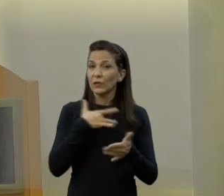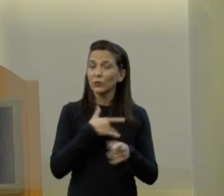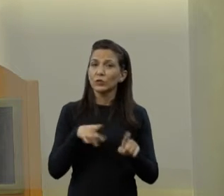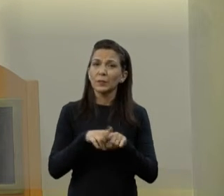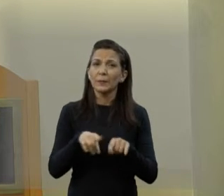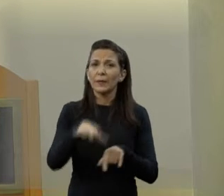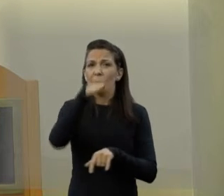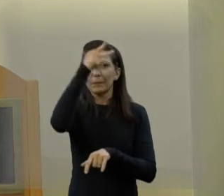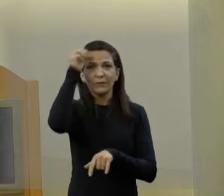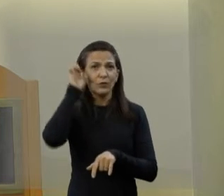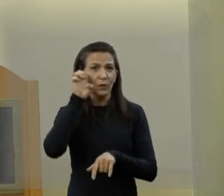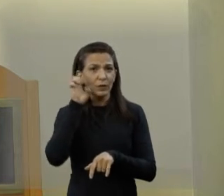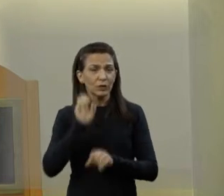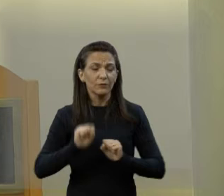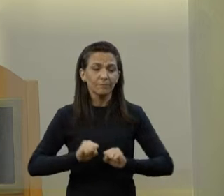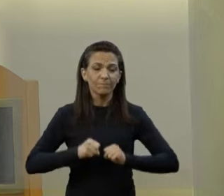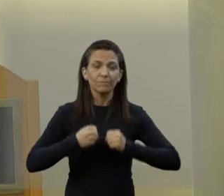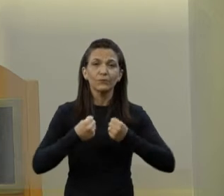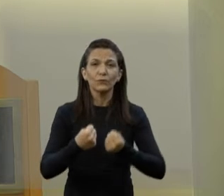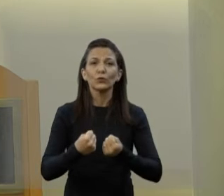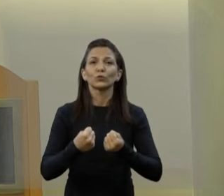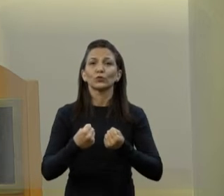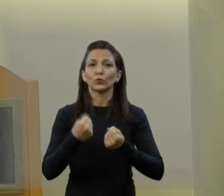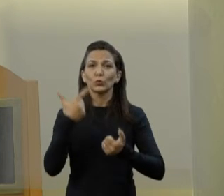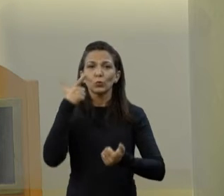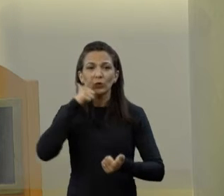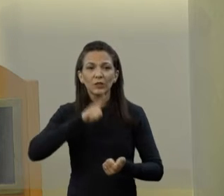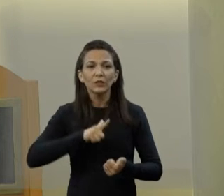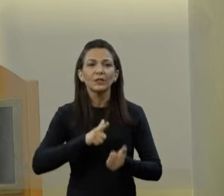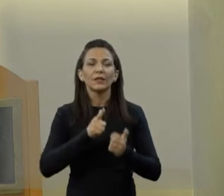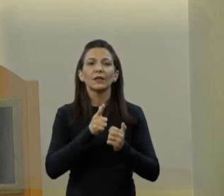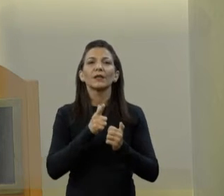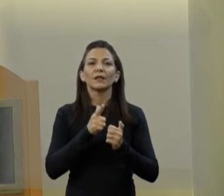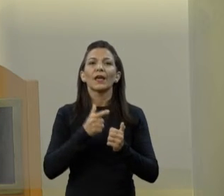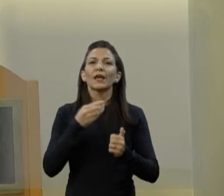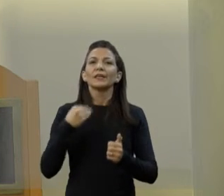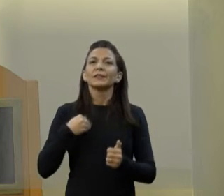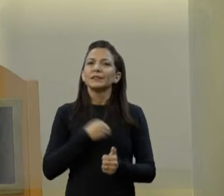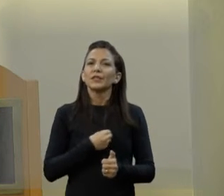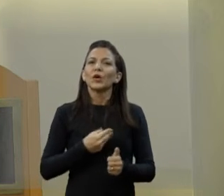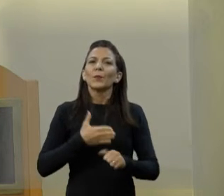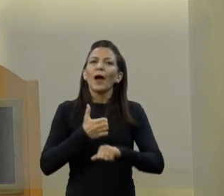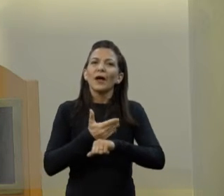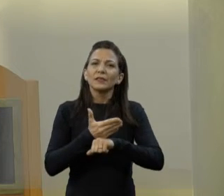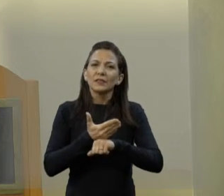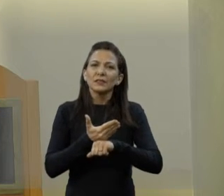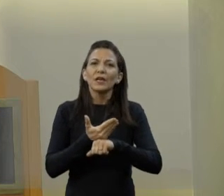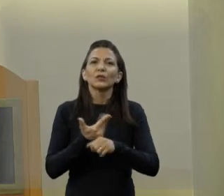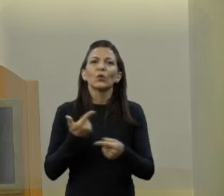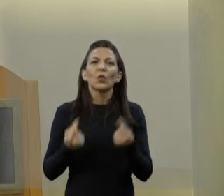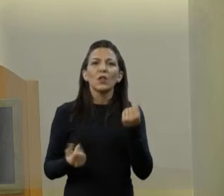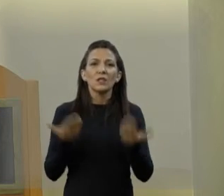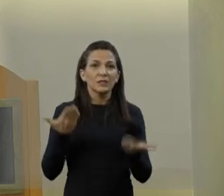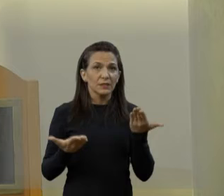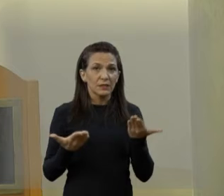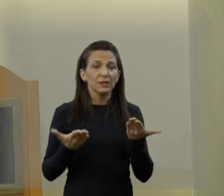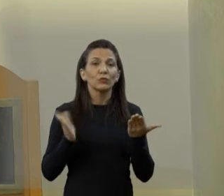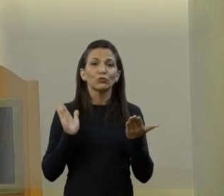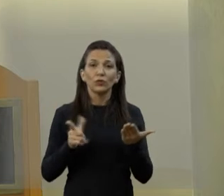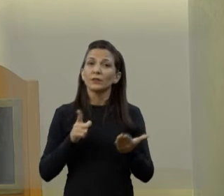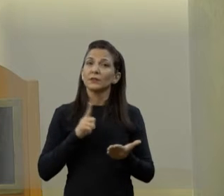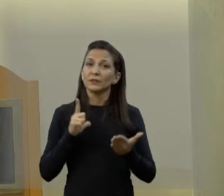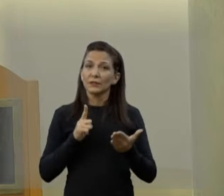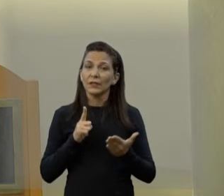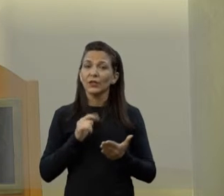medido esforços para que se concretize e os exames que estão atrasados já estão em processo de licitação e aqui já